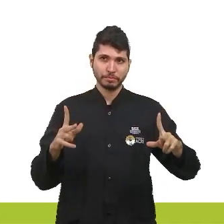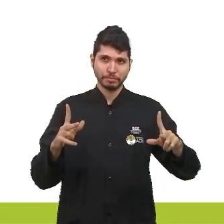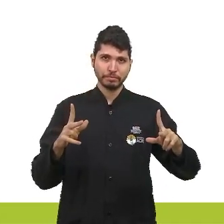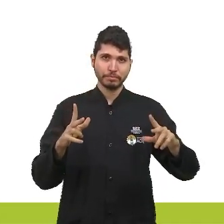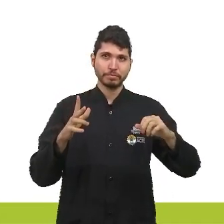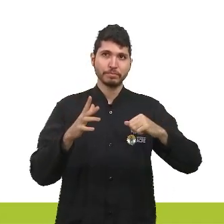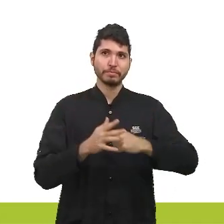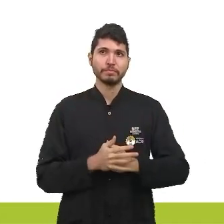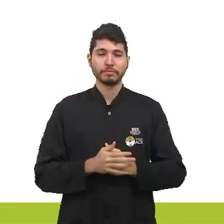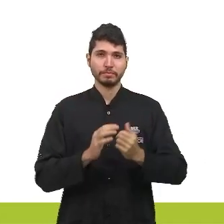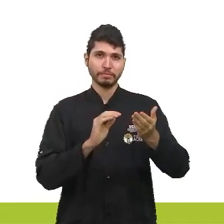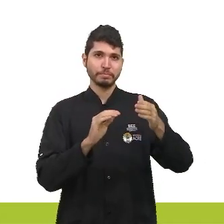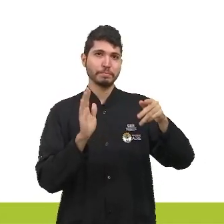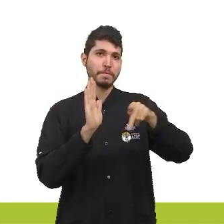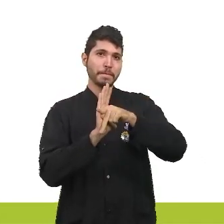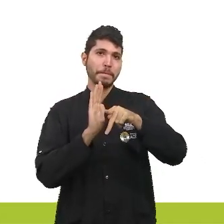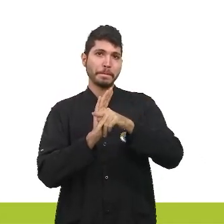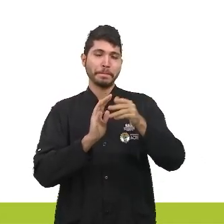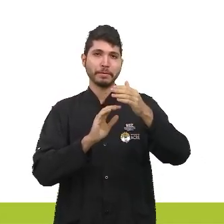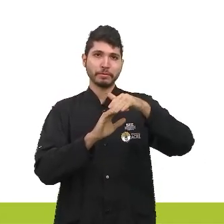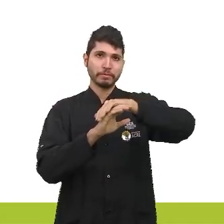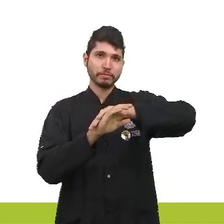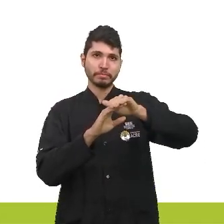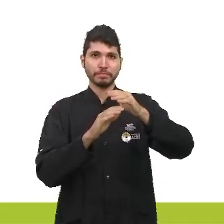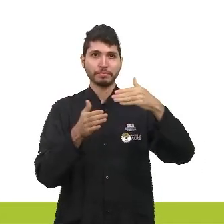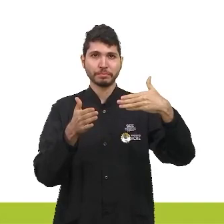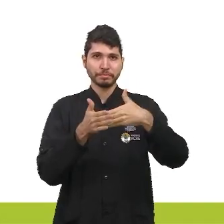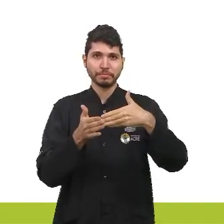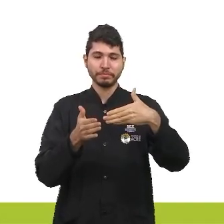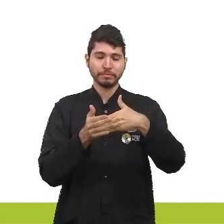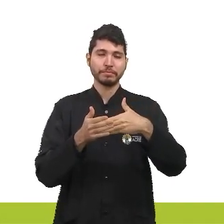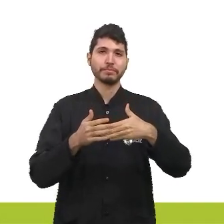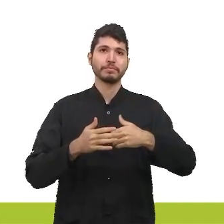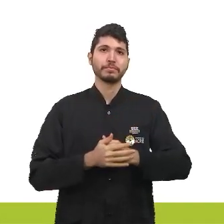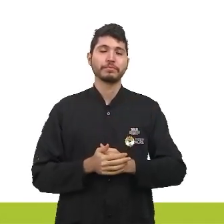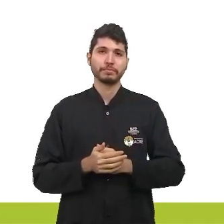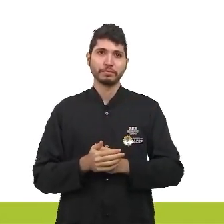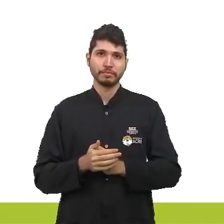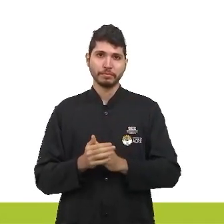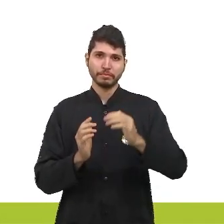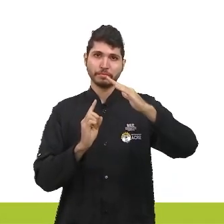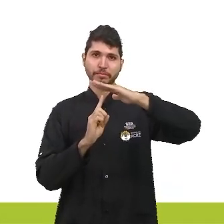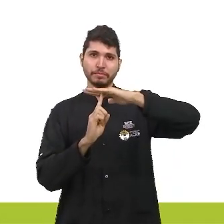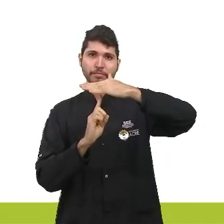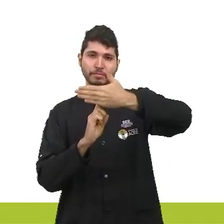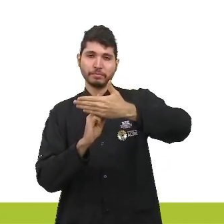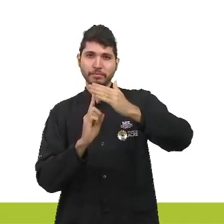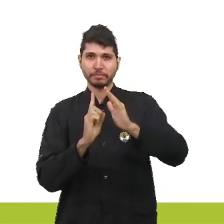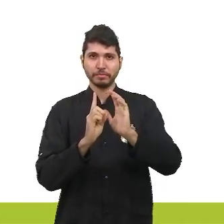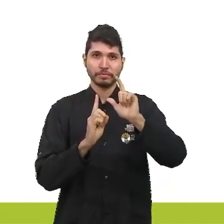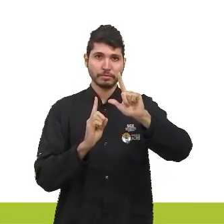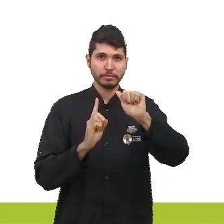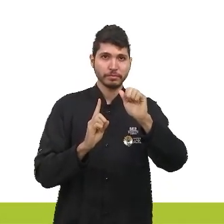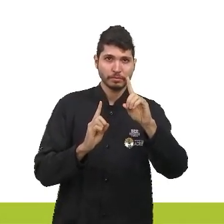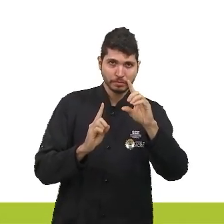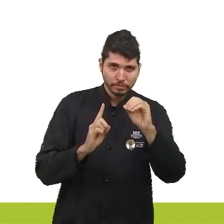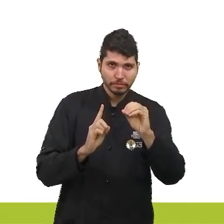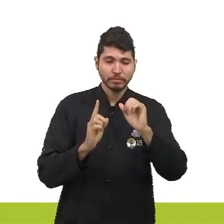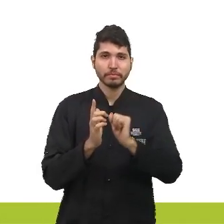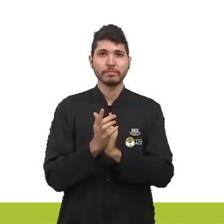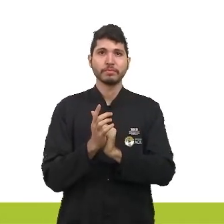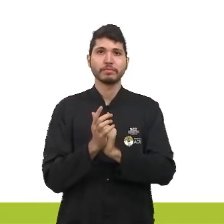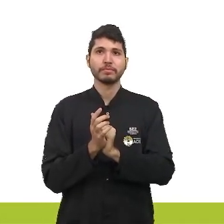limitada convexa. A outra: cada lado de polígono não está em mais do que